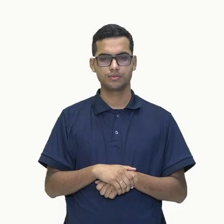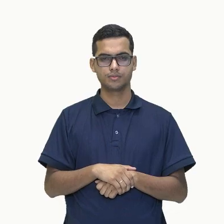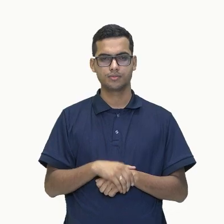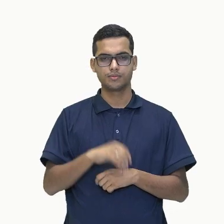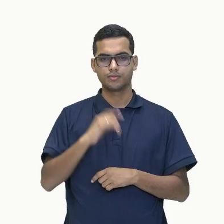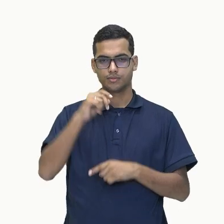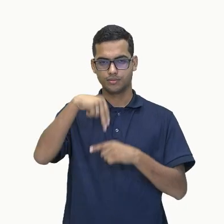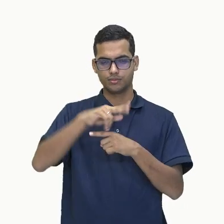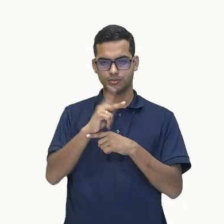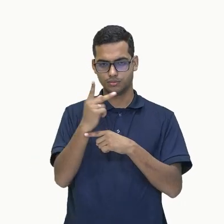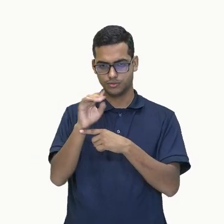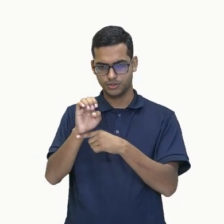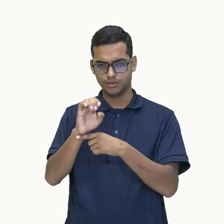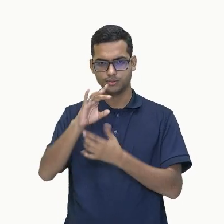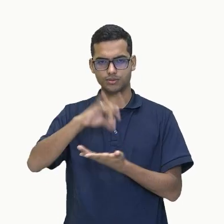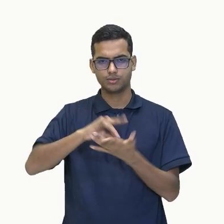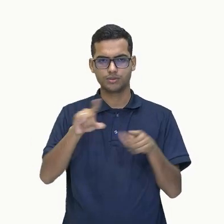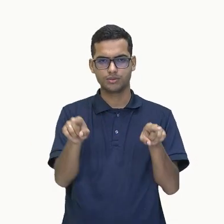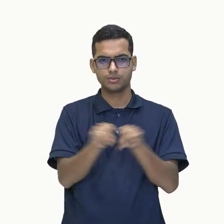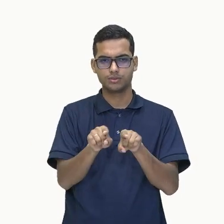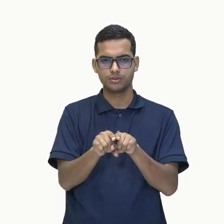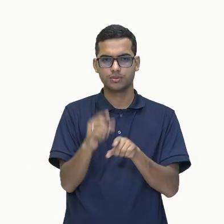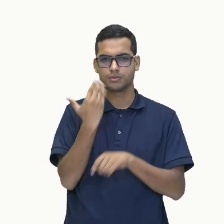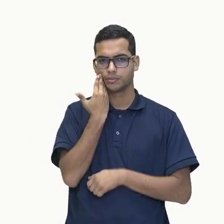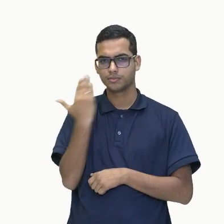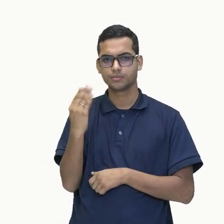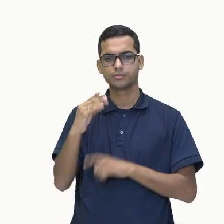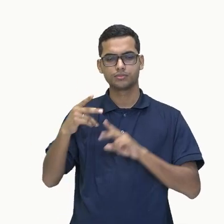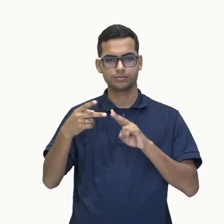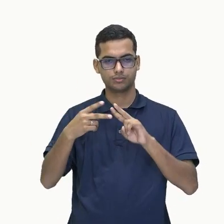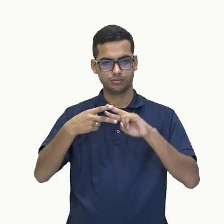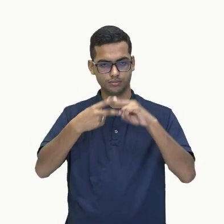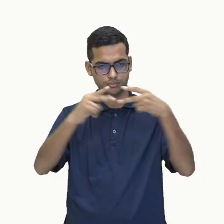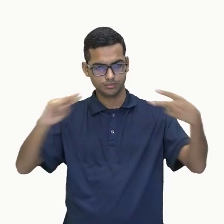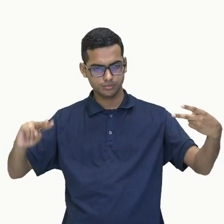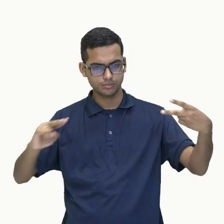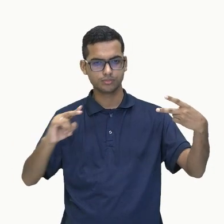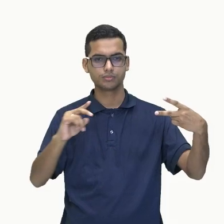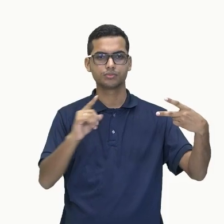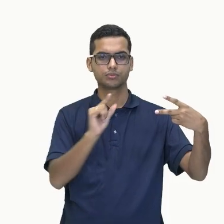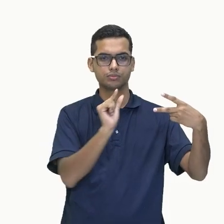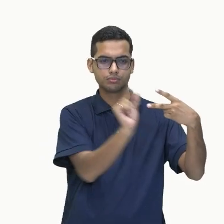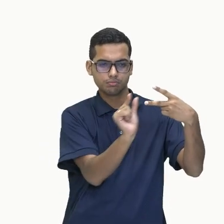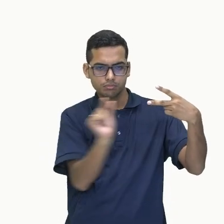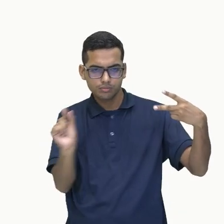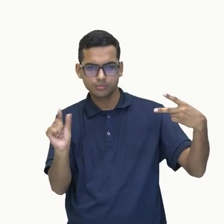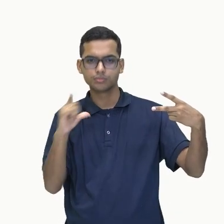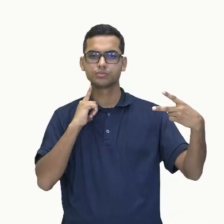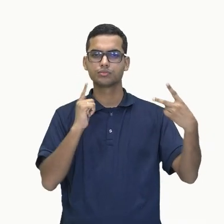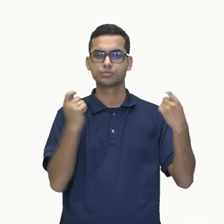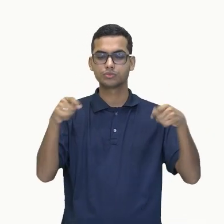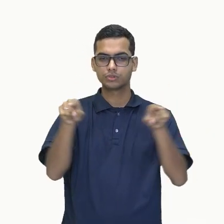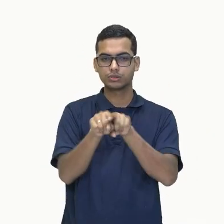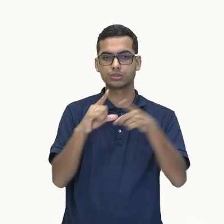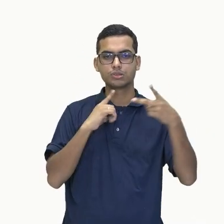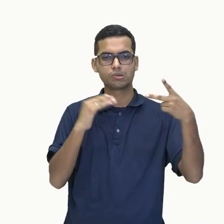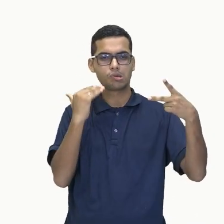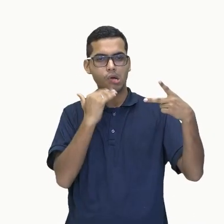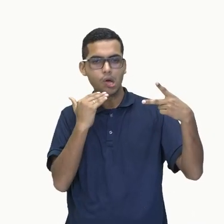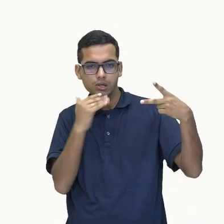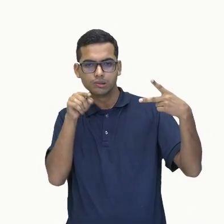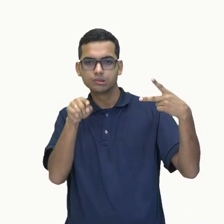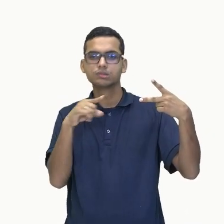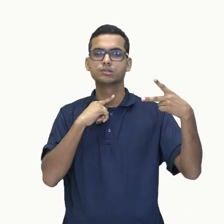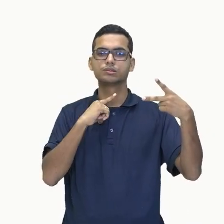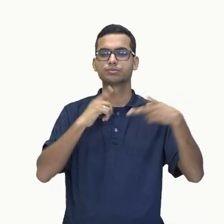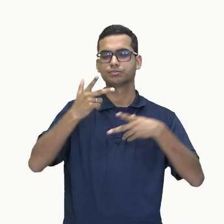erro na sequência do DNA pode causar isso aqui. Tá? Então, a ordem dos aminoácidos